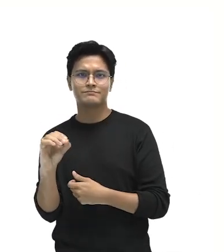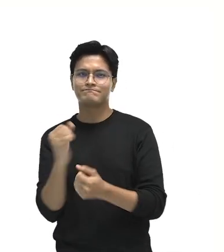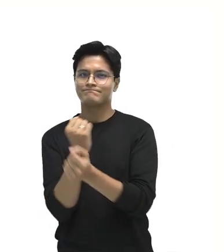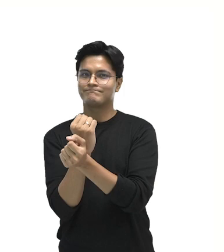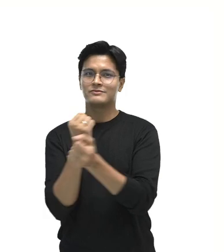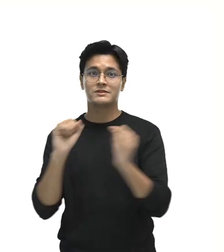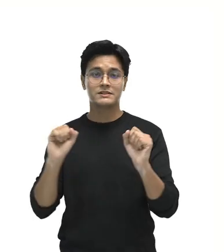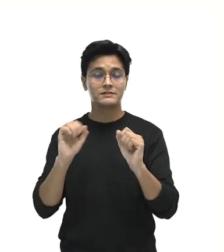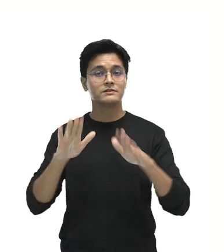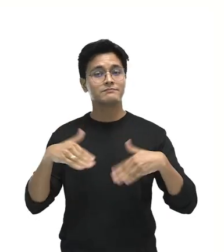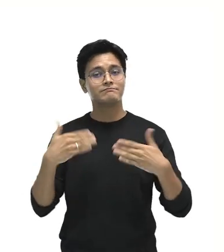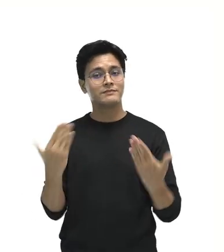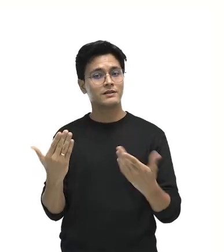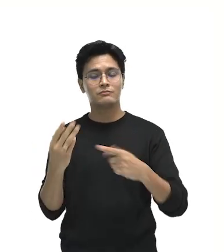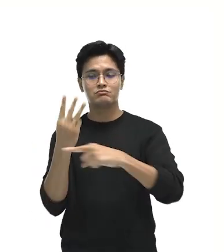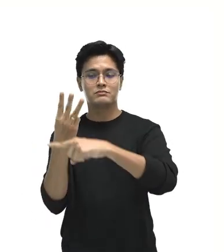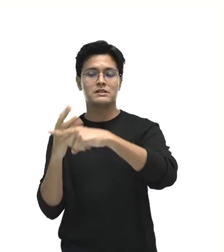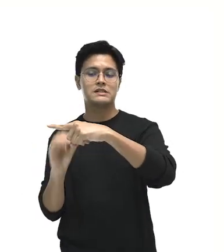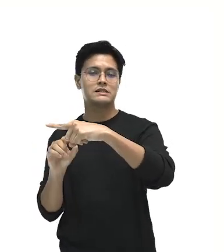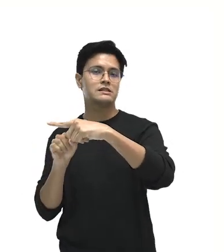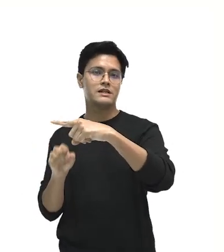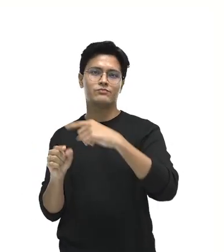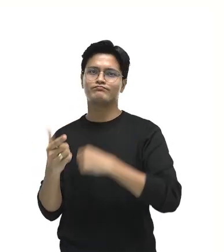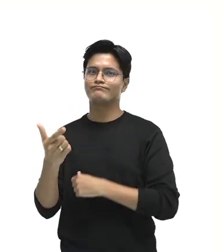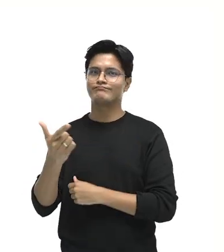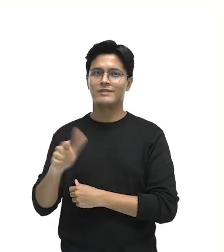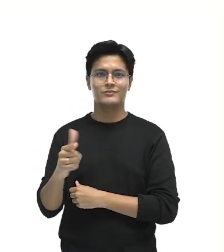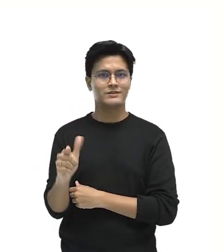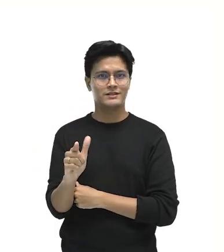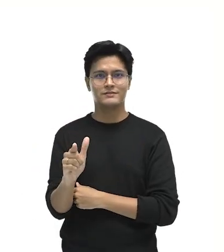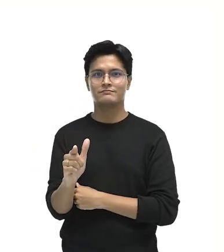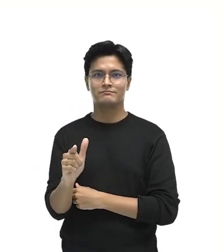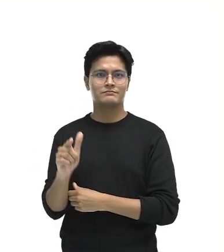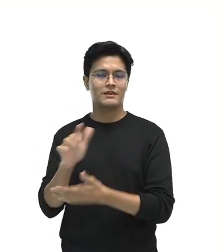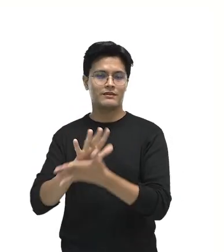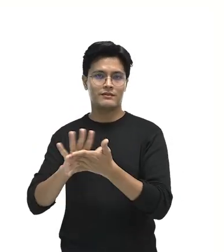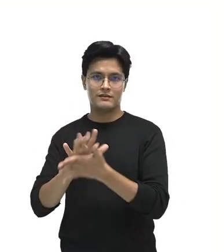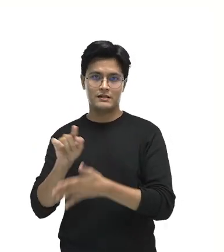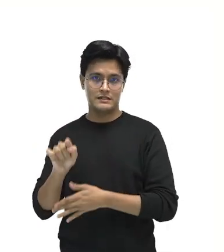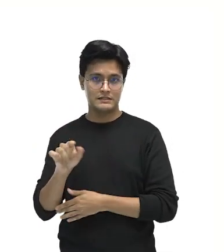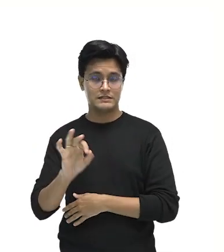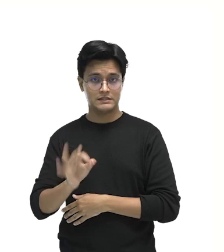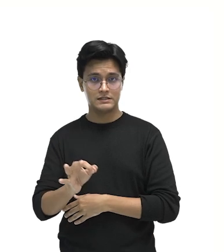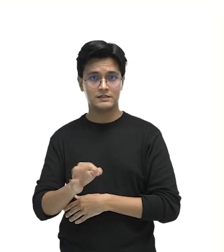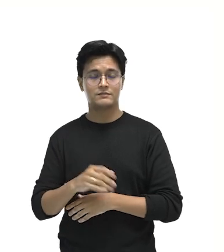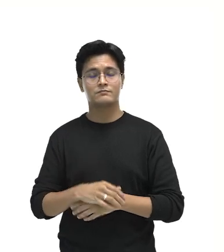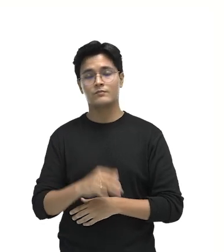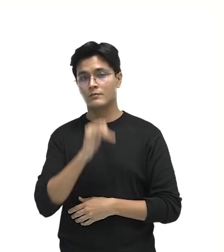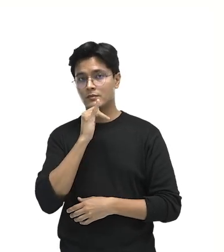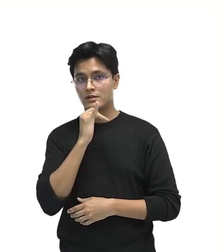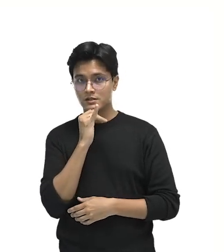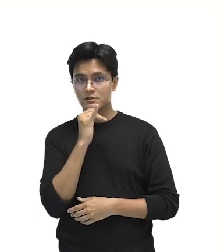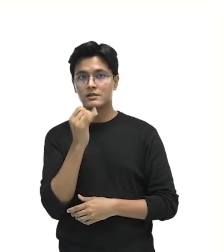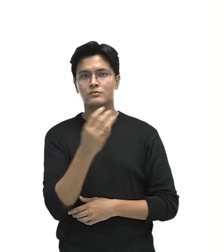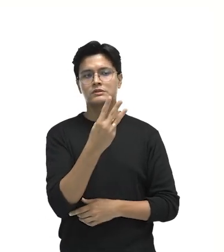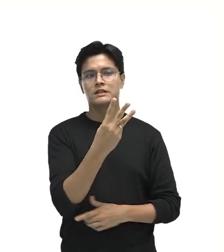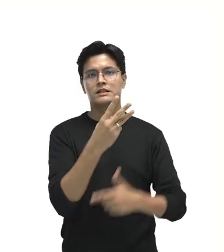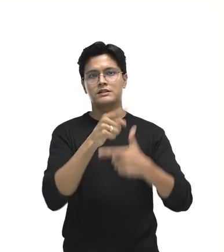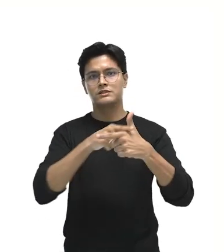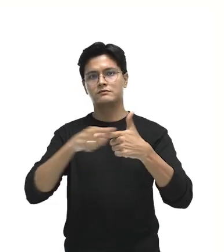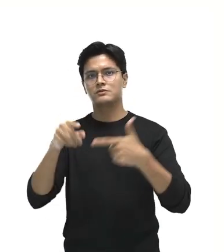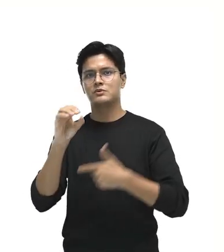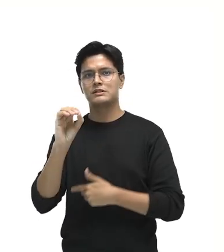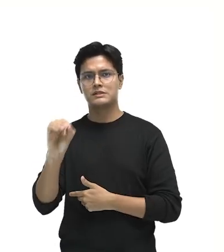tá? Então isso aqui, ó, simplesmente não existe, ok? Se você pegar uma calculadora e tentar dividir 3 por